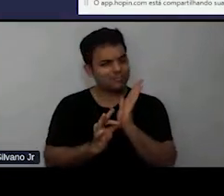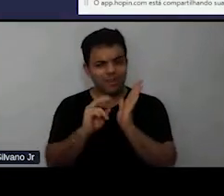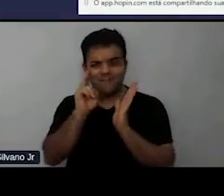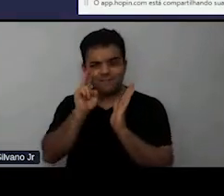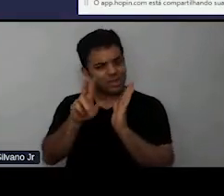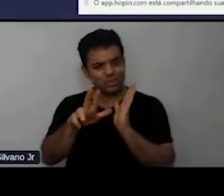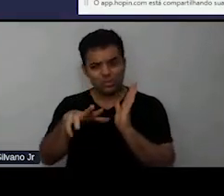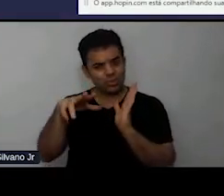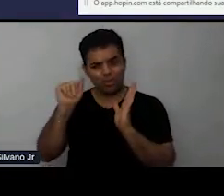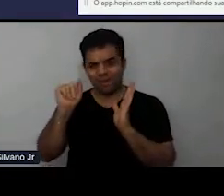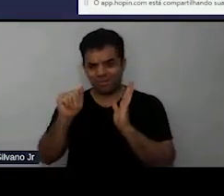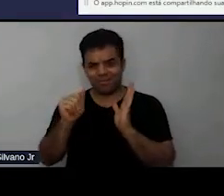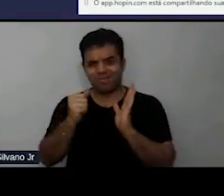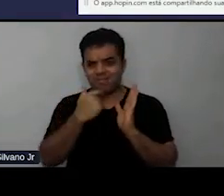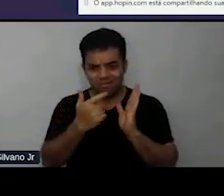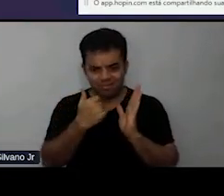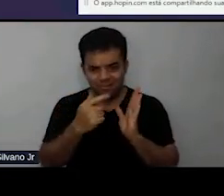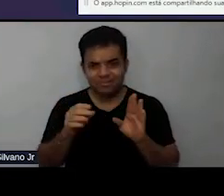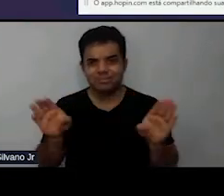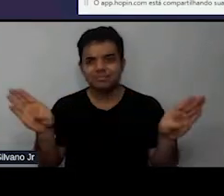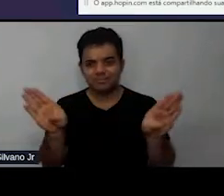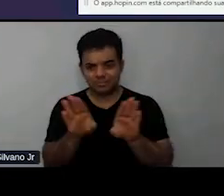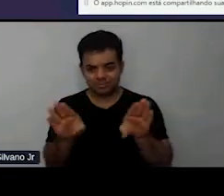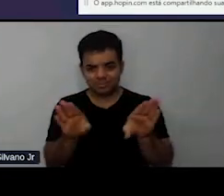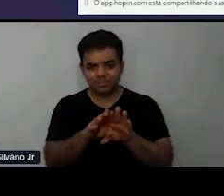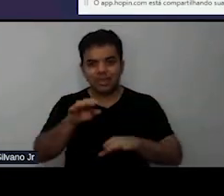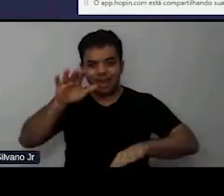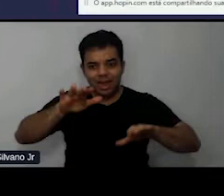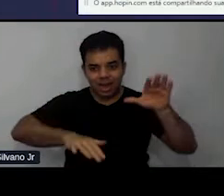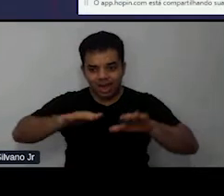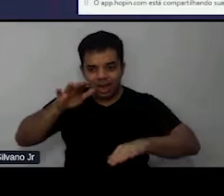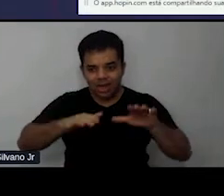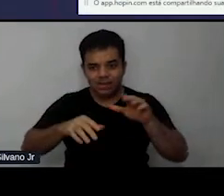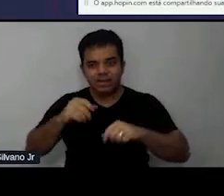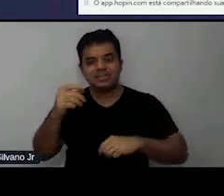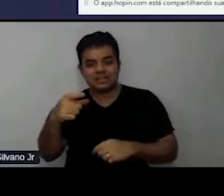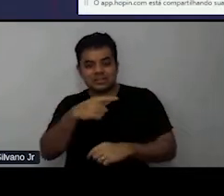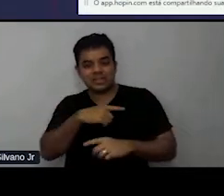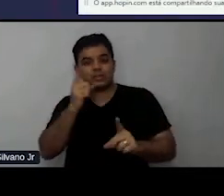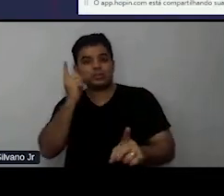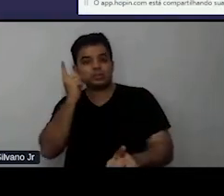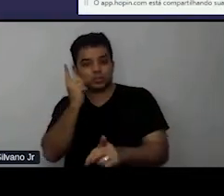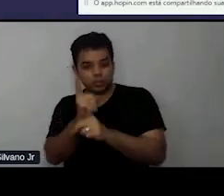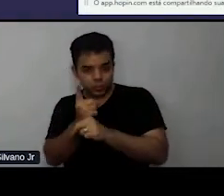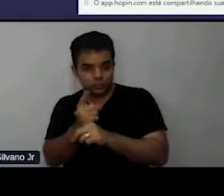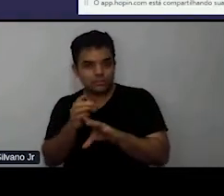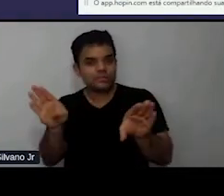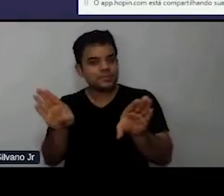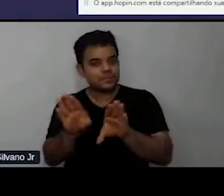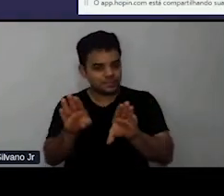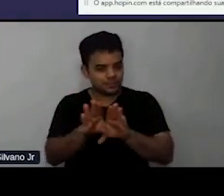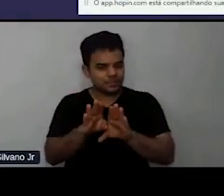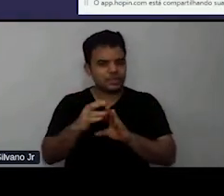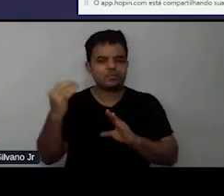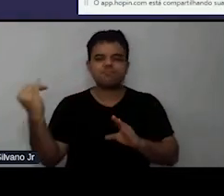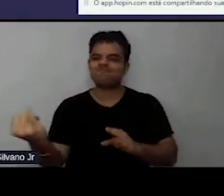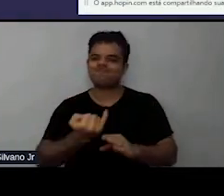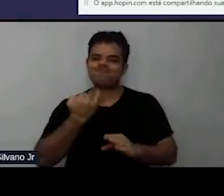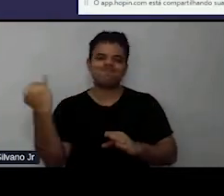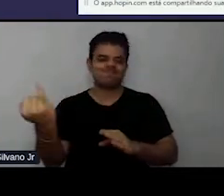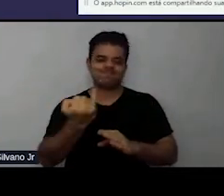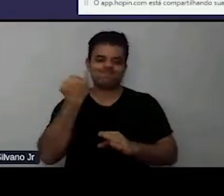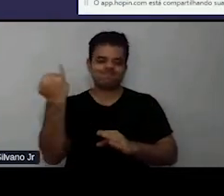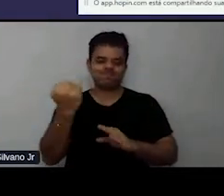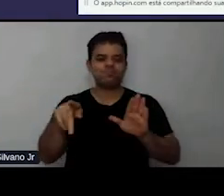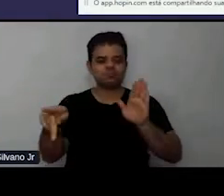nunca você identificou, né, realmente o que tinha ali. E, às vezes, era algo extremamente importante para a situação que você estava,